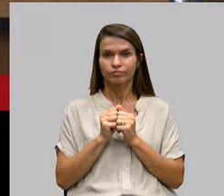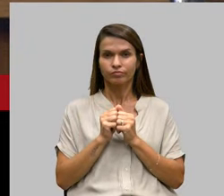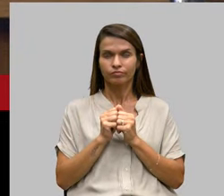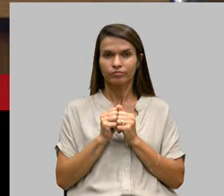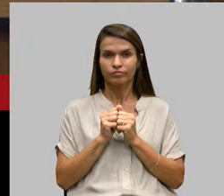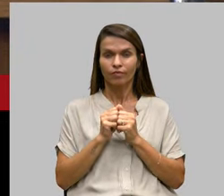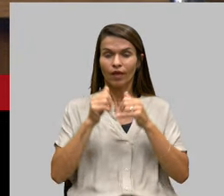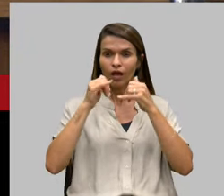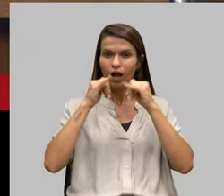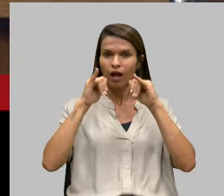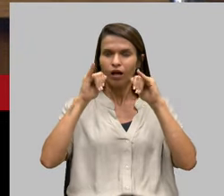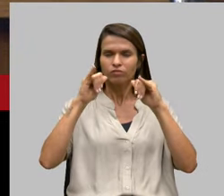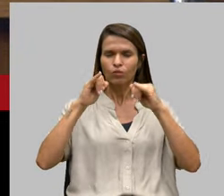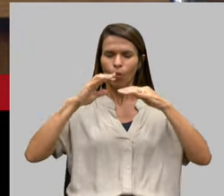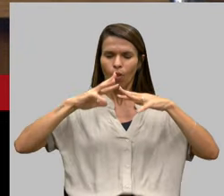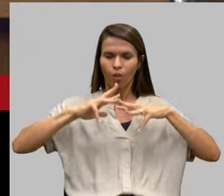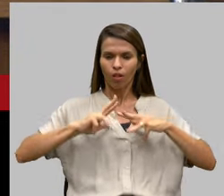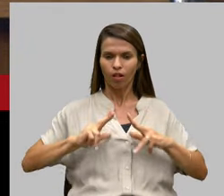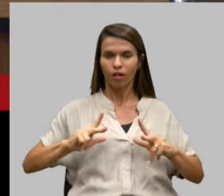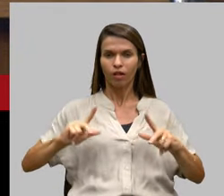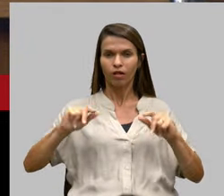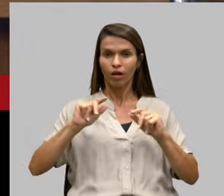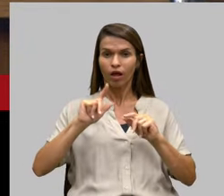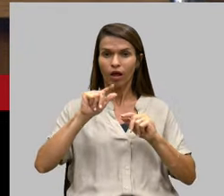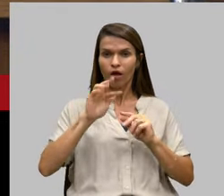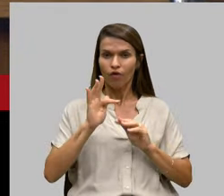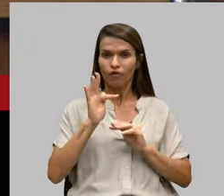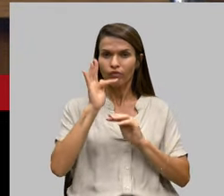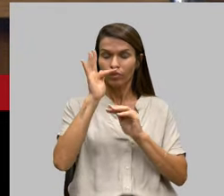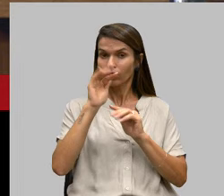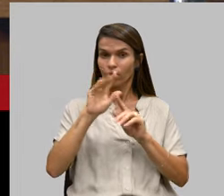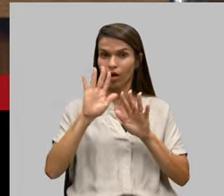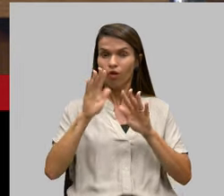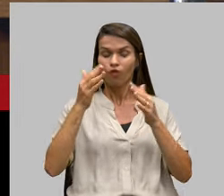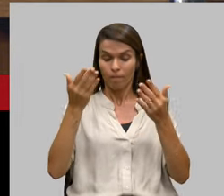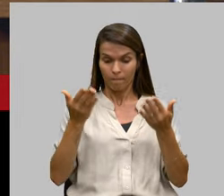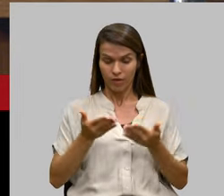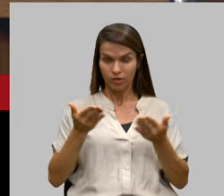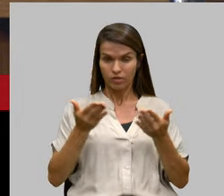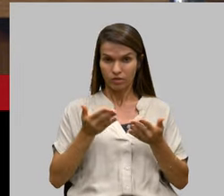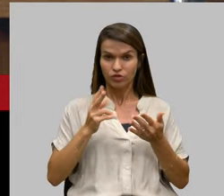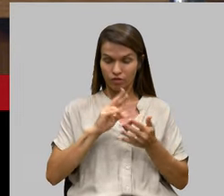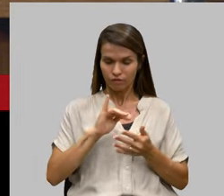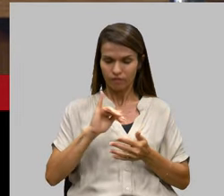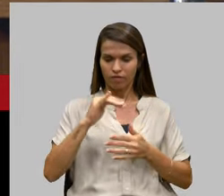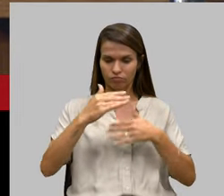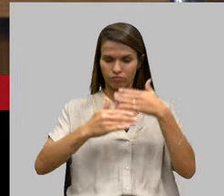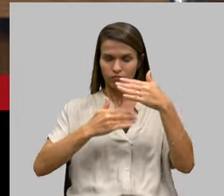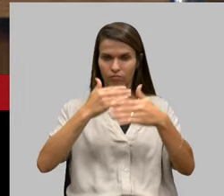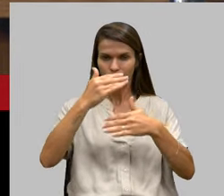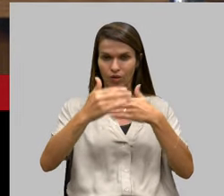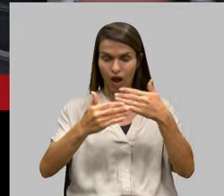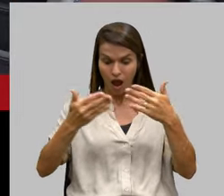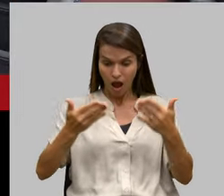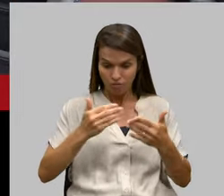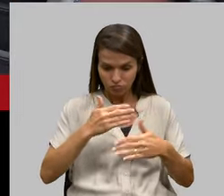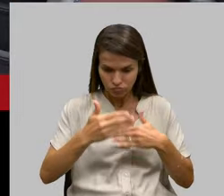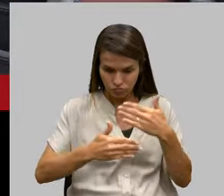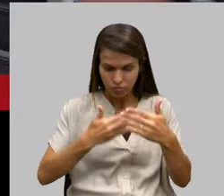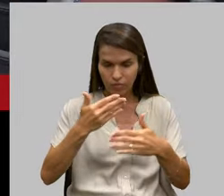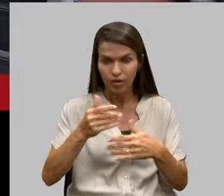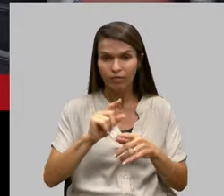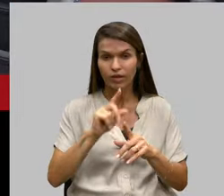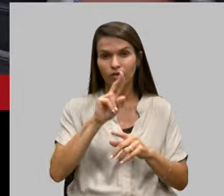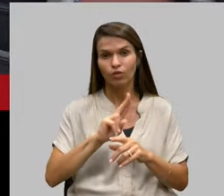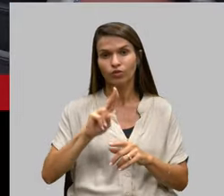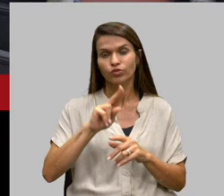energia limpa que é o futuro não é o presente e que vai se desenvolver a partir de então Mas é bem de uso